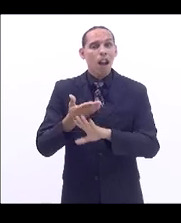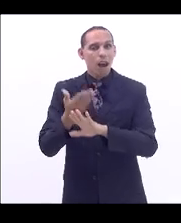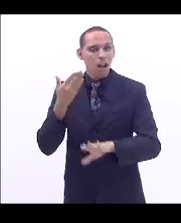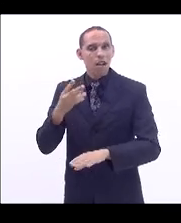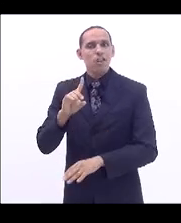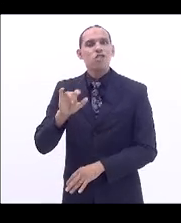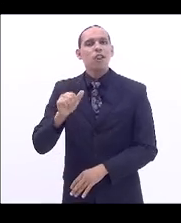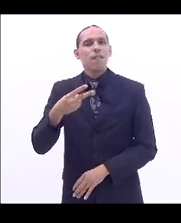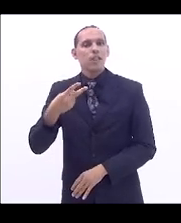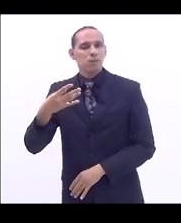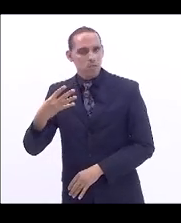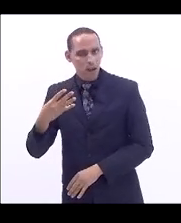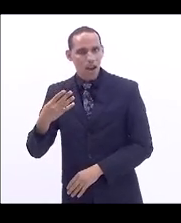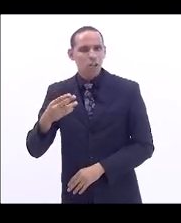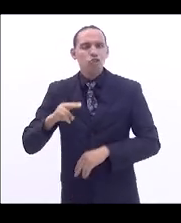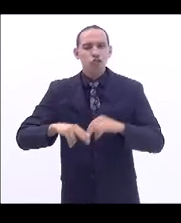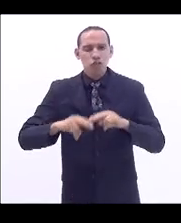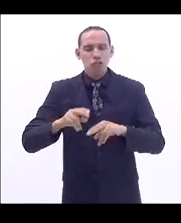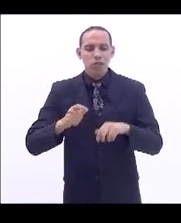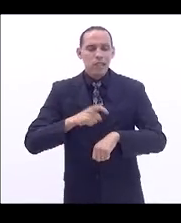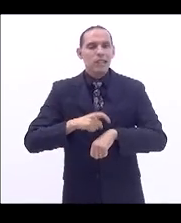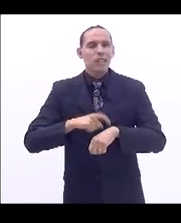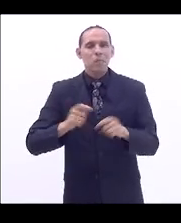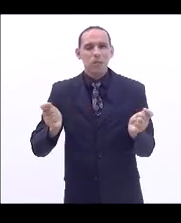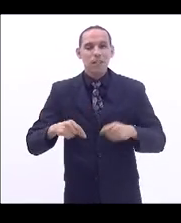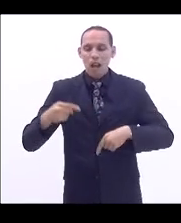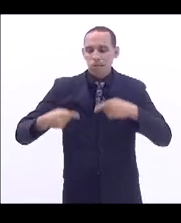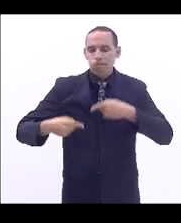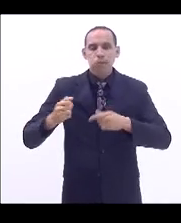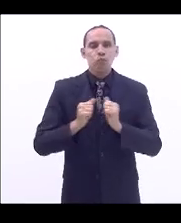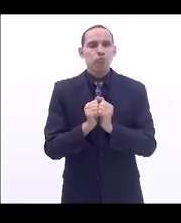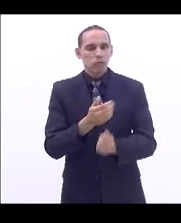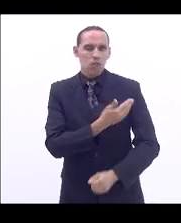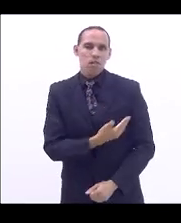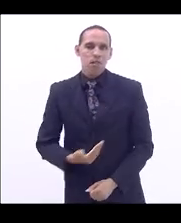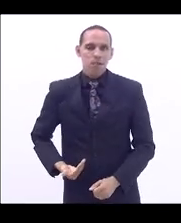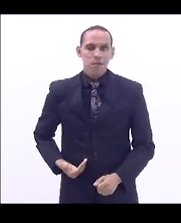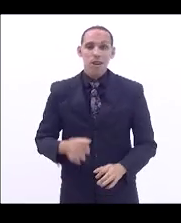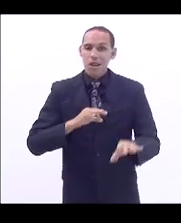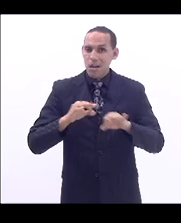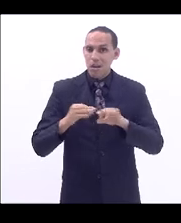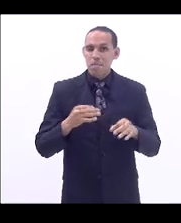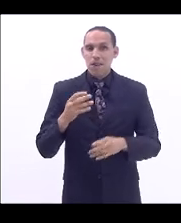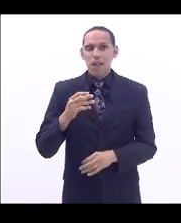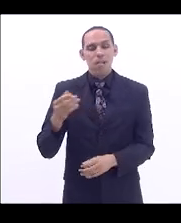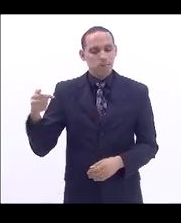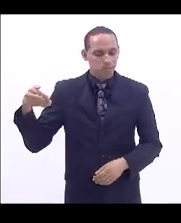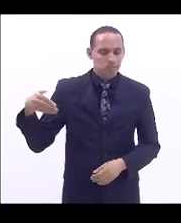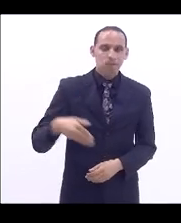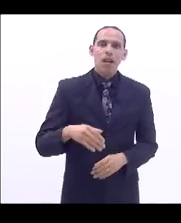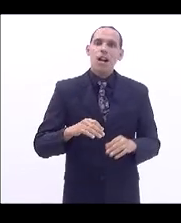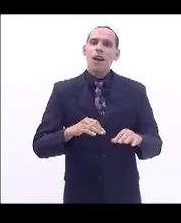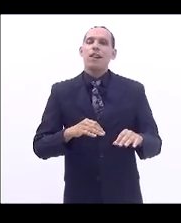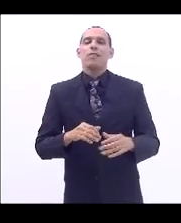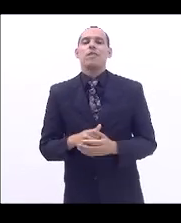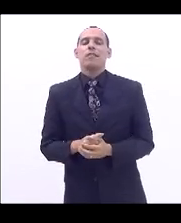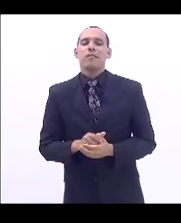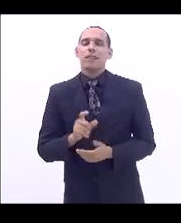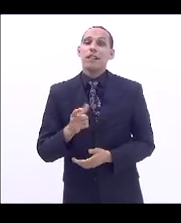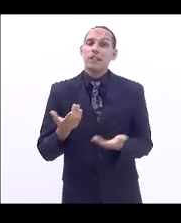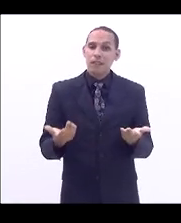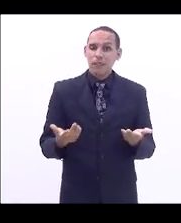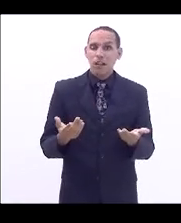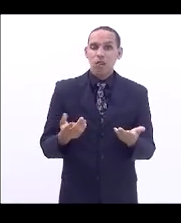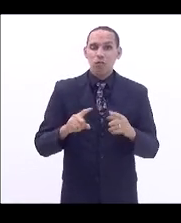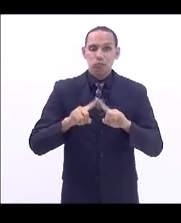agora de Junho para dar tempo para gente fazer se deve ter com o governo esse planos encaminhado para cá os servidores do Detran e